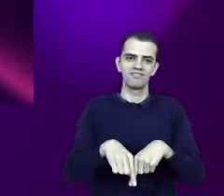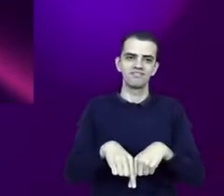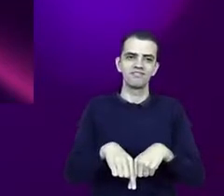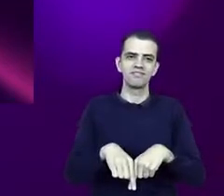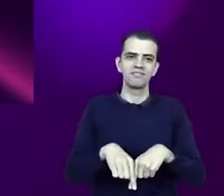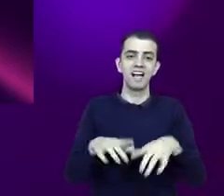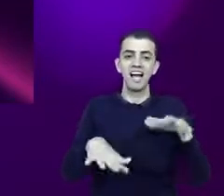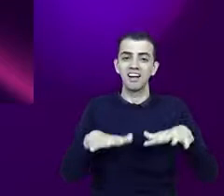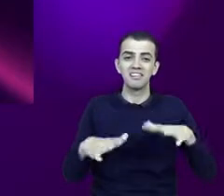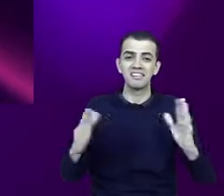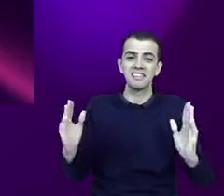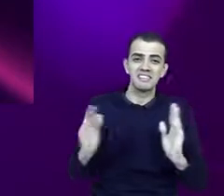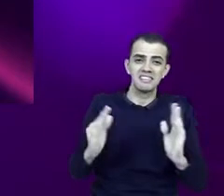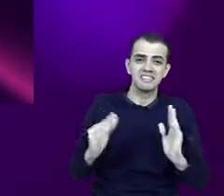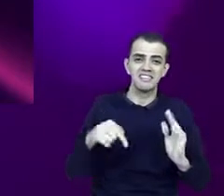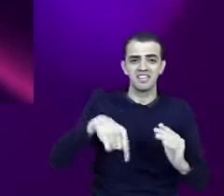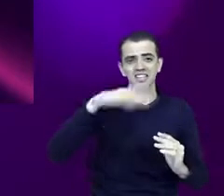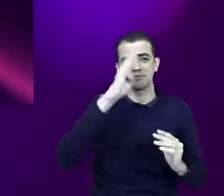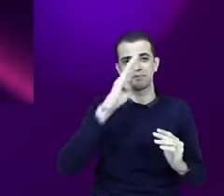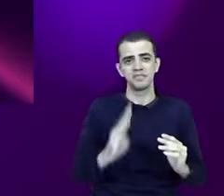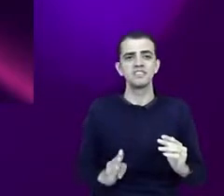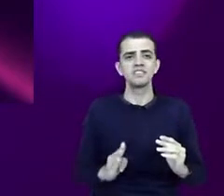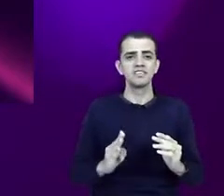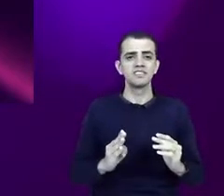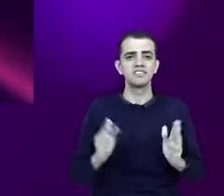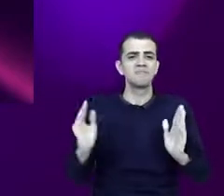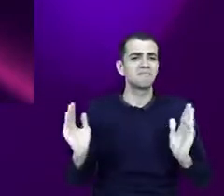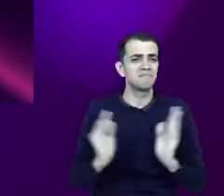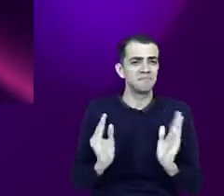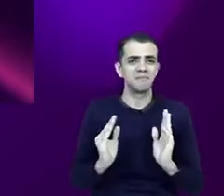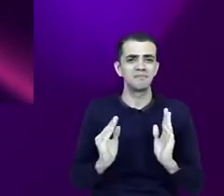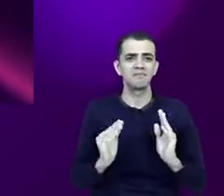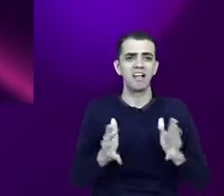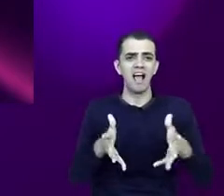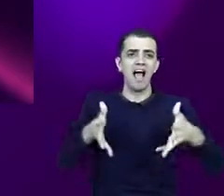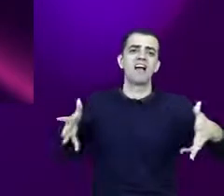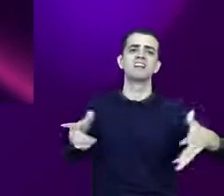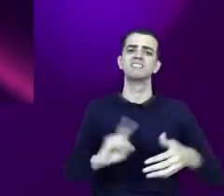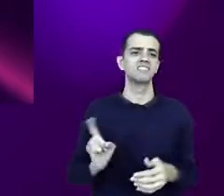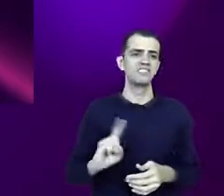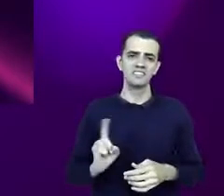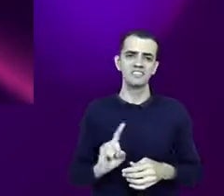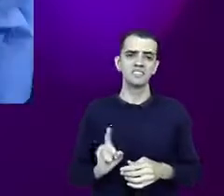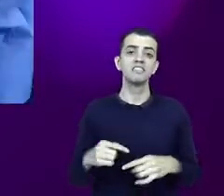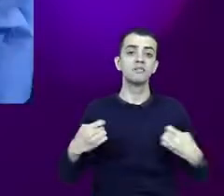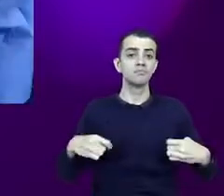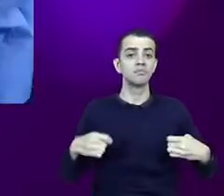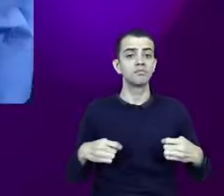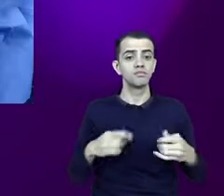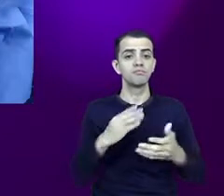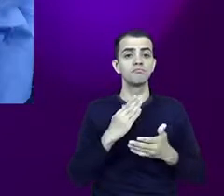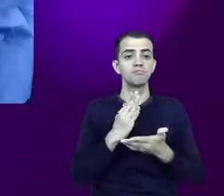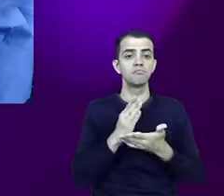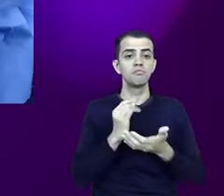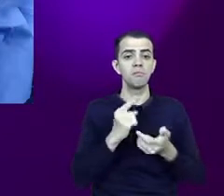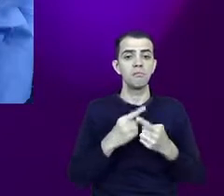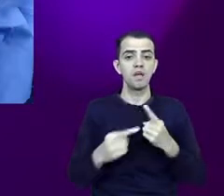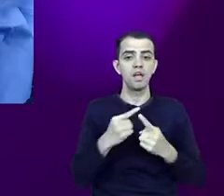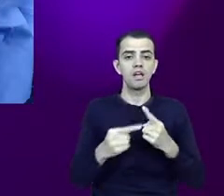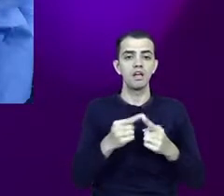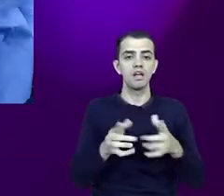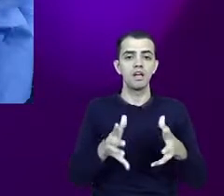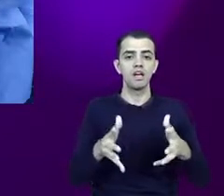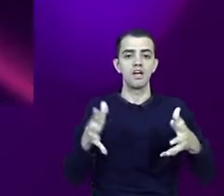muitas vezes, do Brasil, em muitos hospitais, são pequenas. Precisa-se ter uma sala com bom espaço,